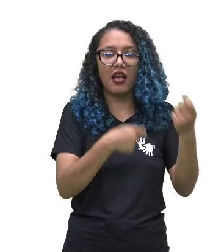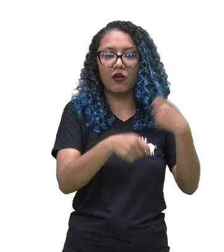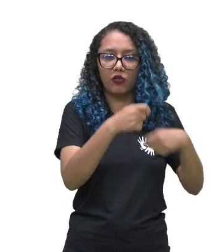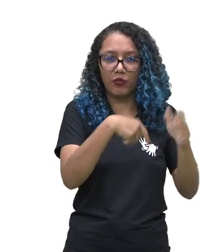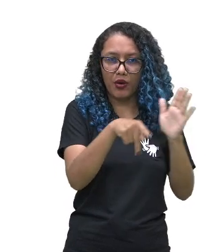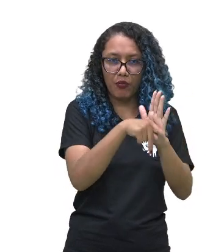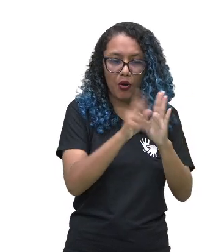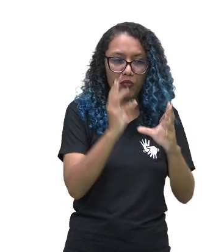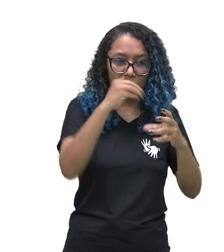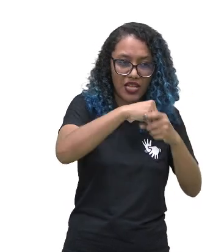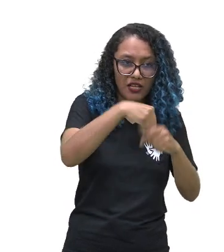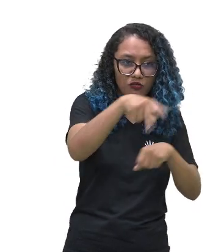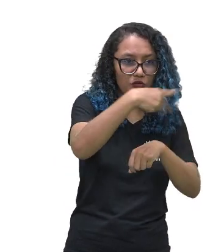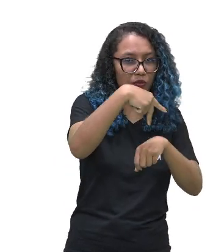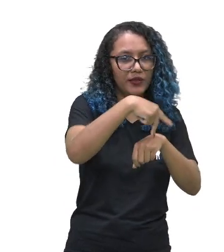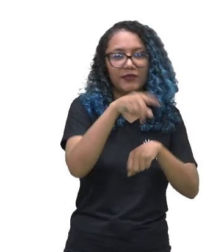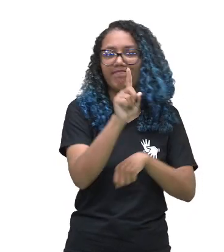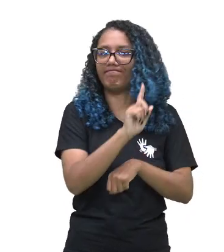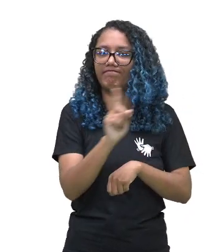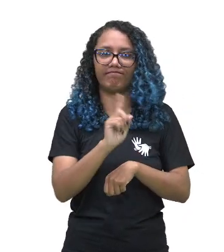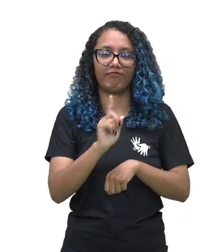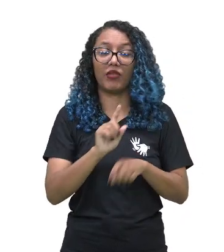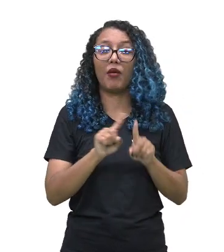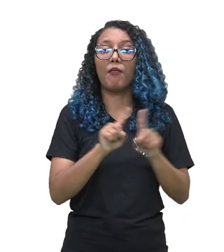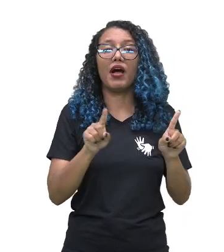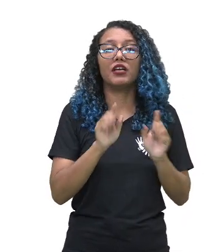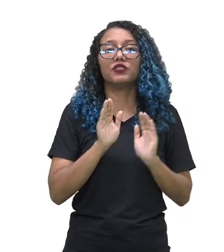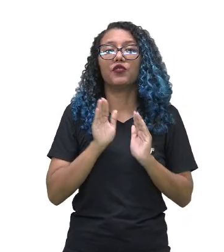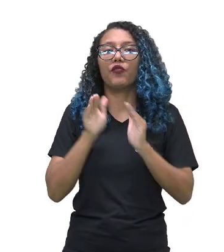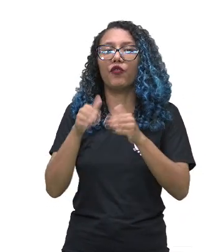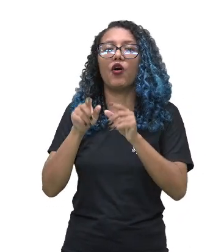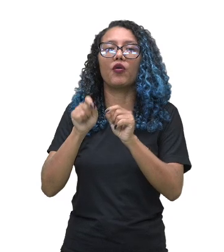interno, mas para as